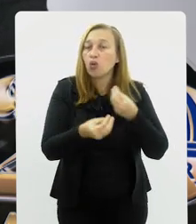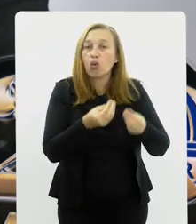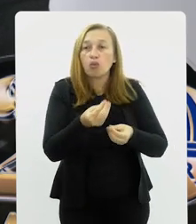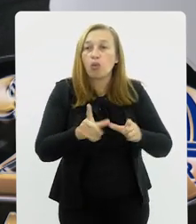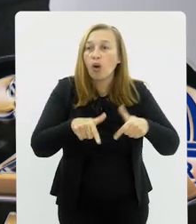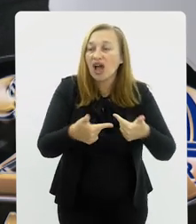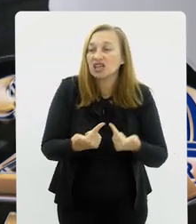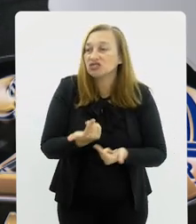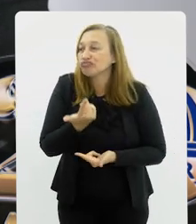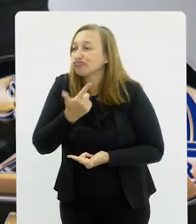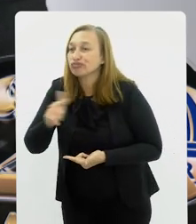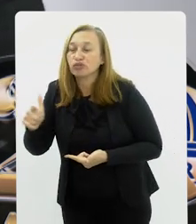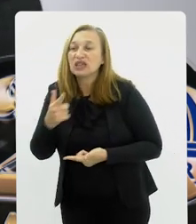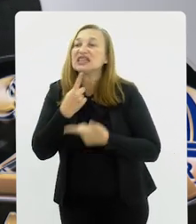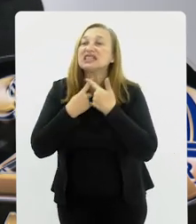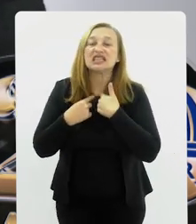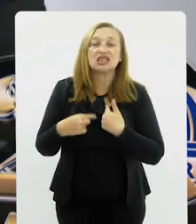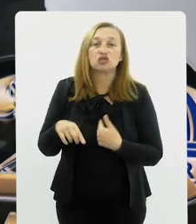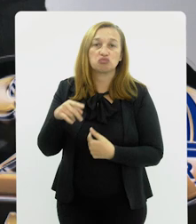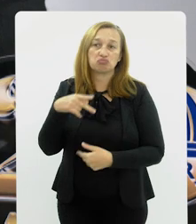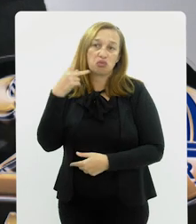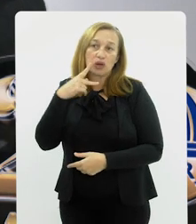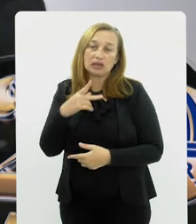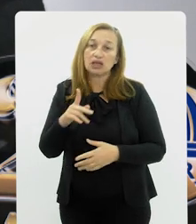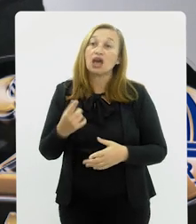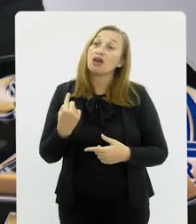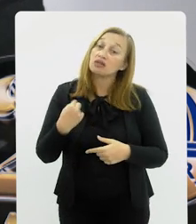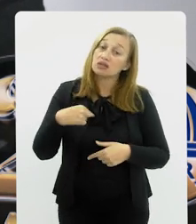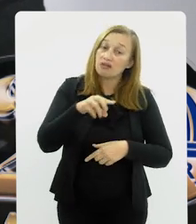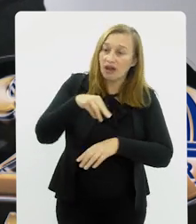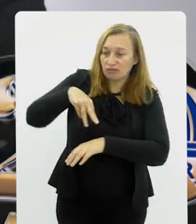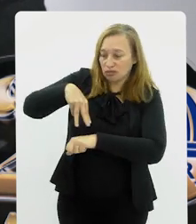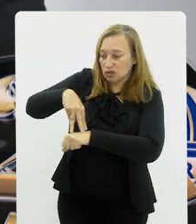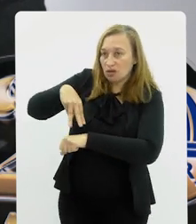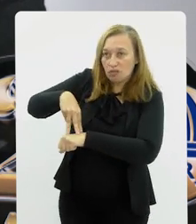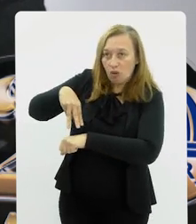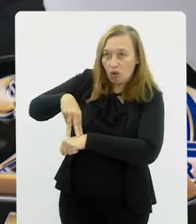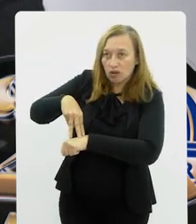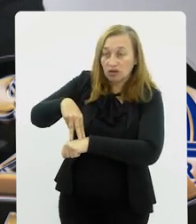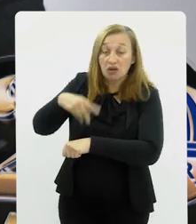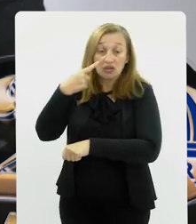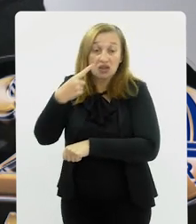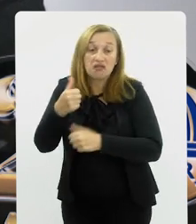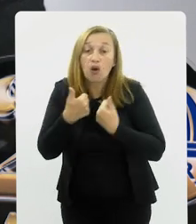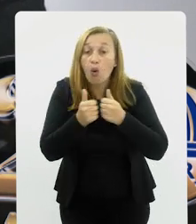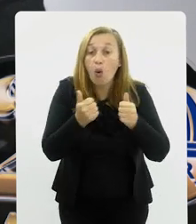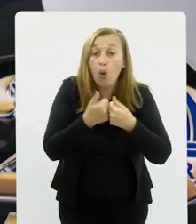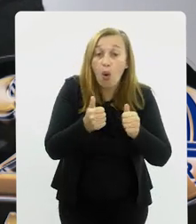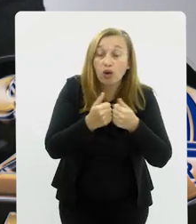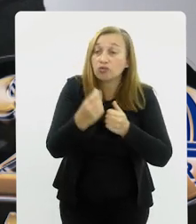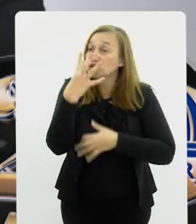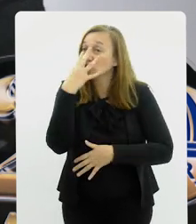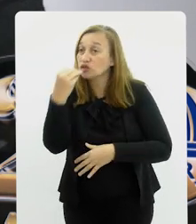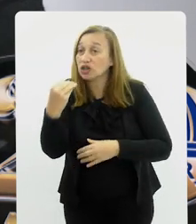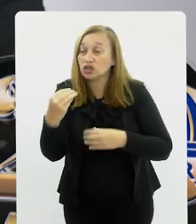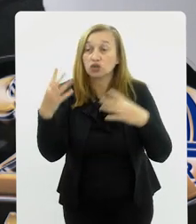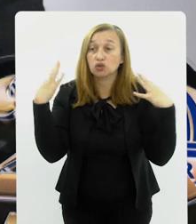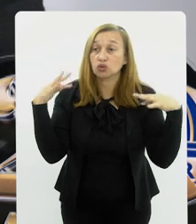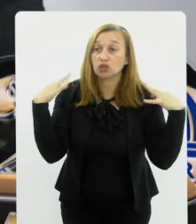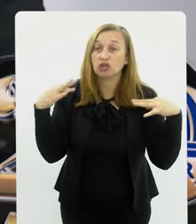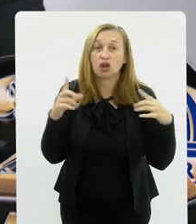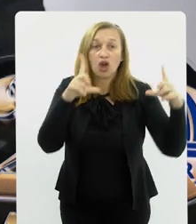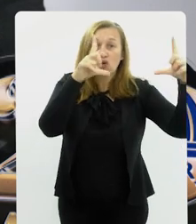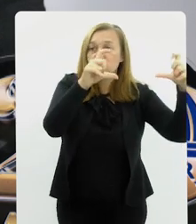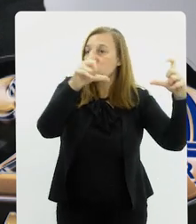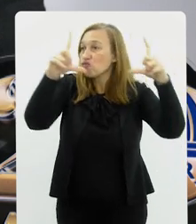funciona, qual é a mecânica. E não existe essa vontade política de fazer isso. E aí você vai no sambódromo, você vê ônibus de turismo, vans